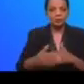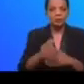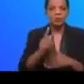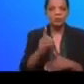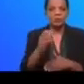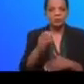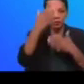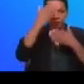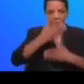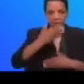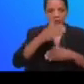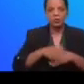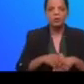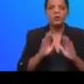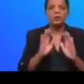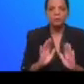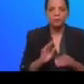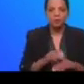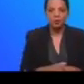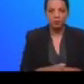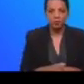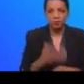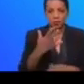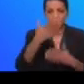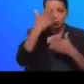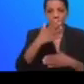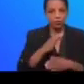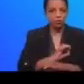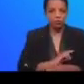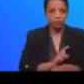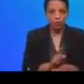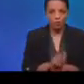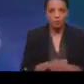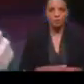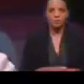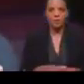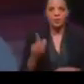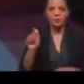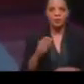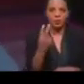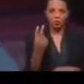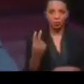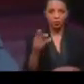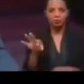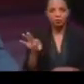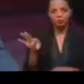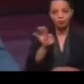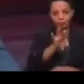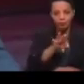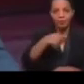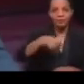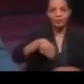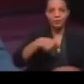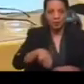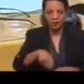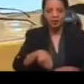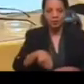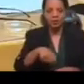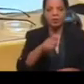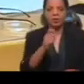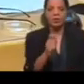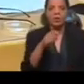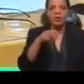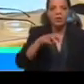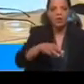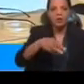dias, mas foi executado em apenas 5. Durante esses 2 meses, foi nomeado para presidente da Impordef. Pode estar